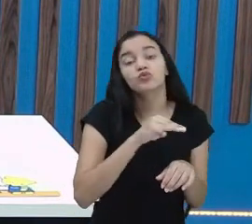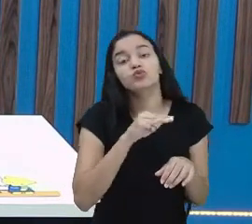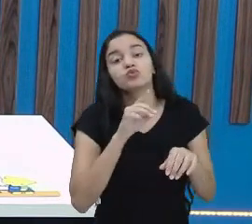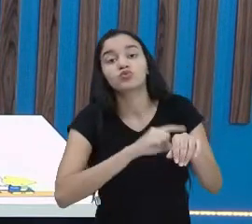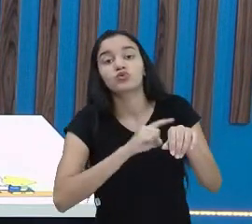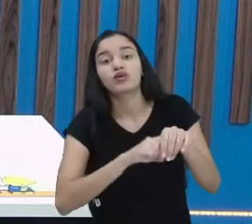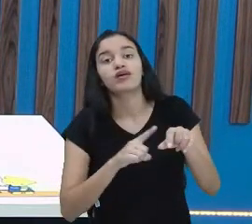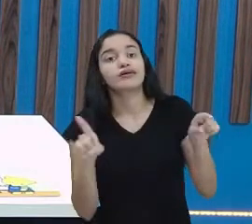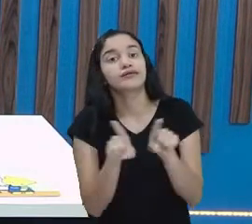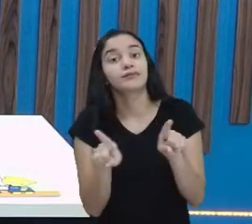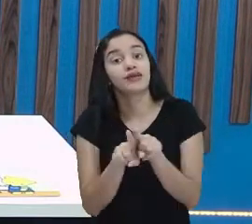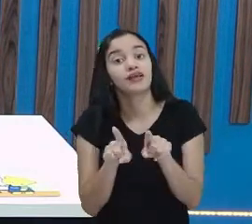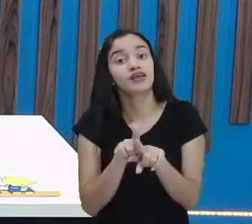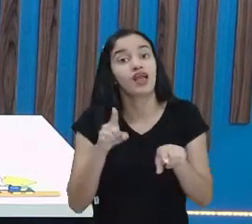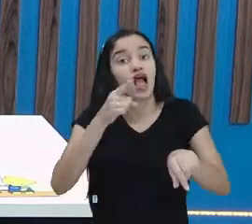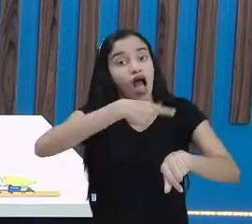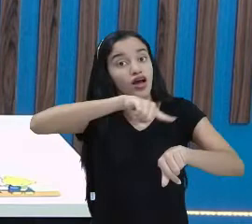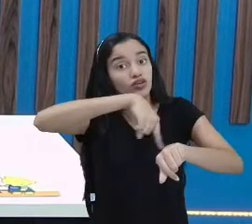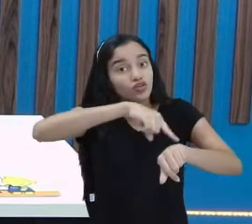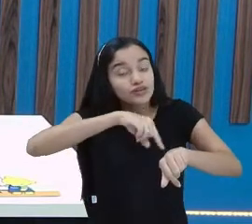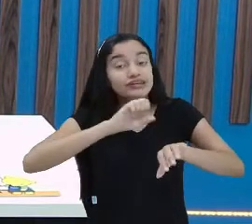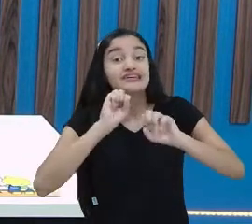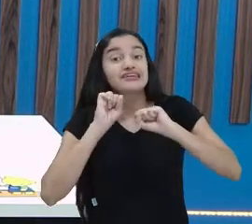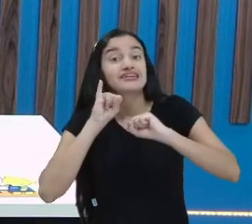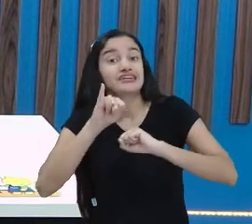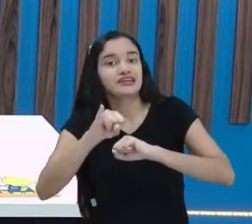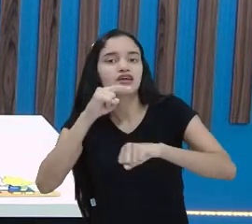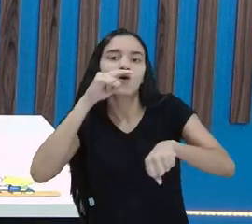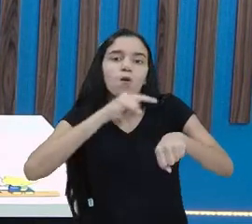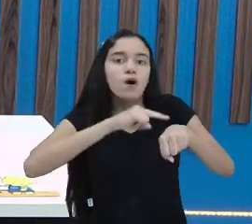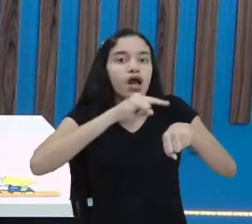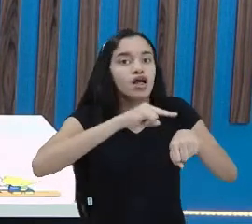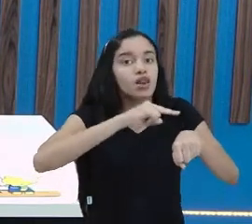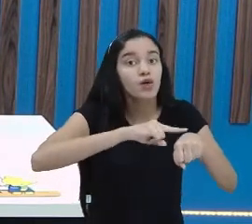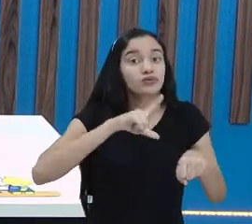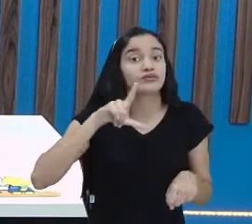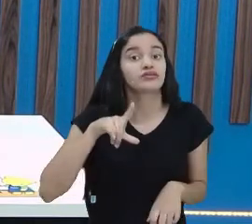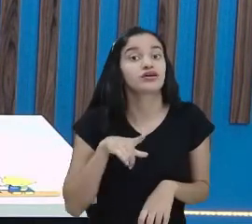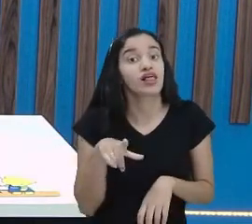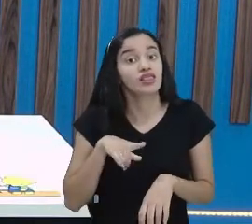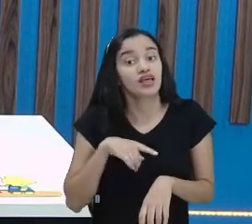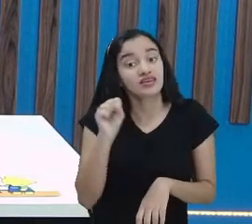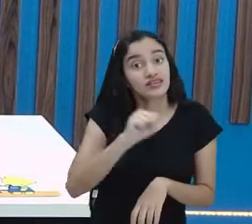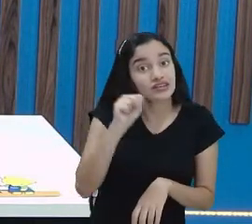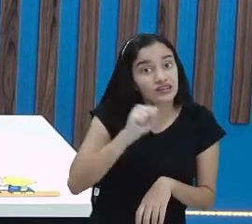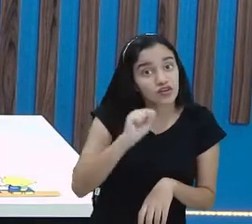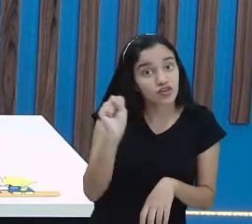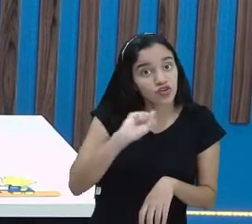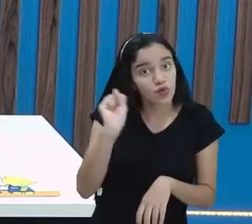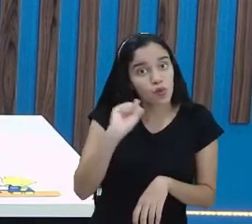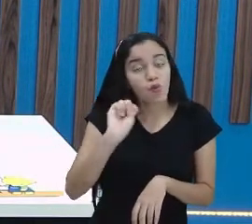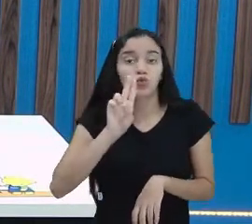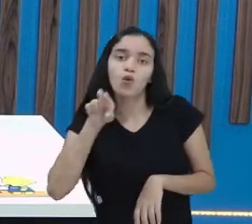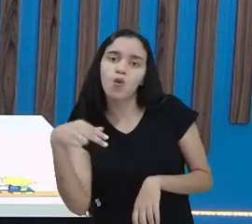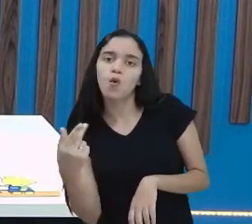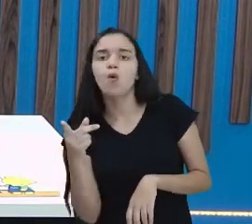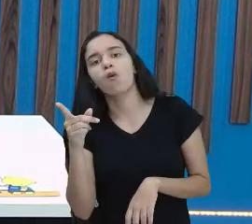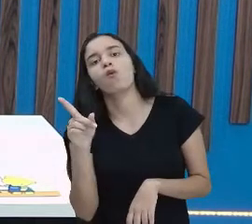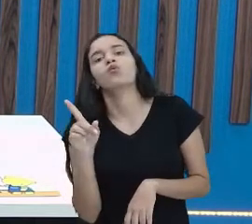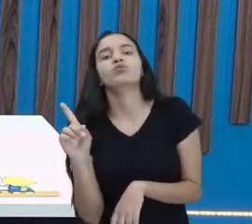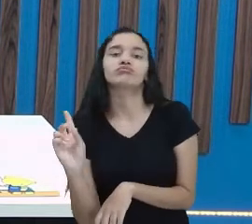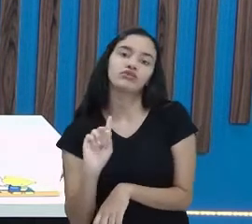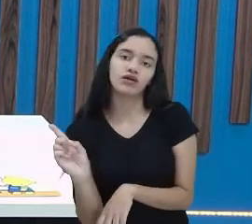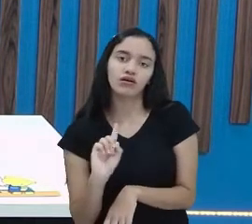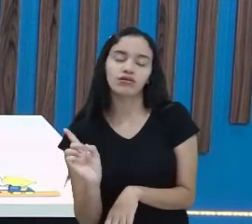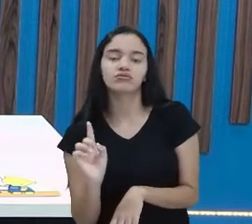do relógio que marca as horas, se esse relógio conta ou não os segundos. Lembra que eu disse que quando o relógio conta os